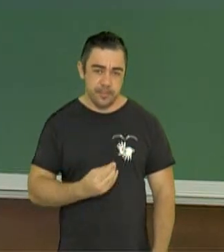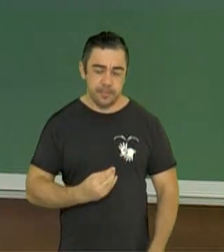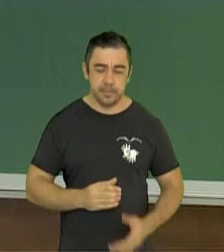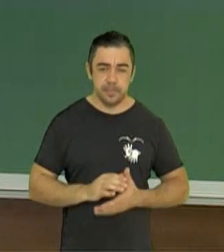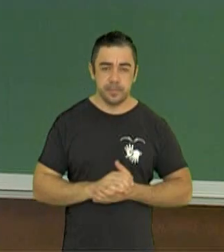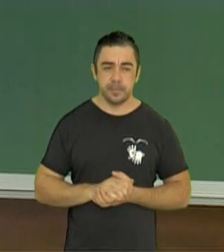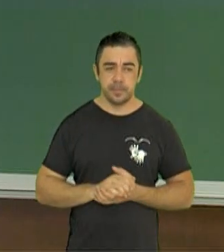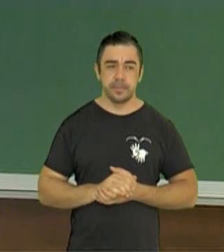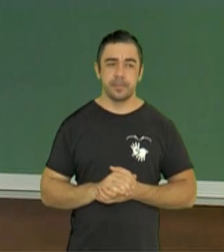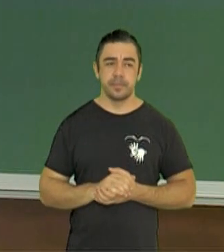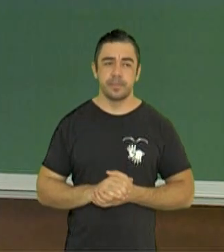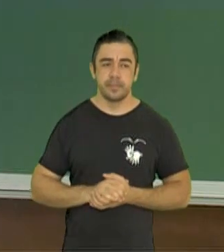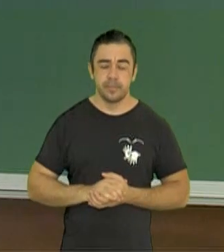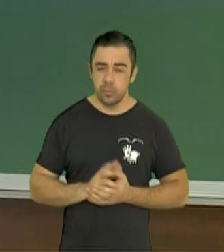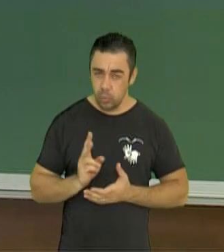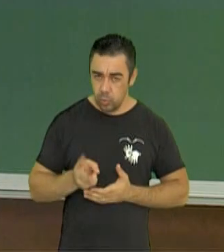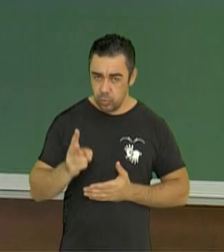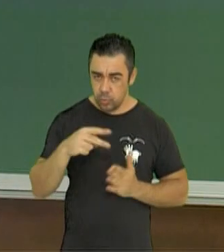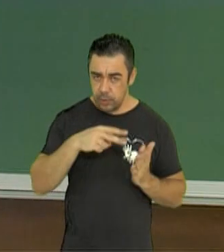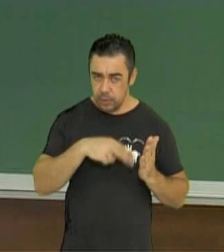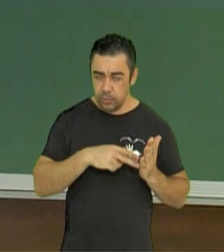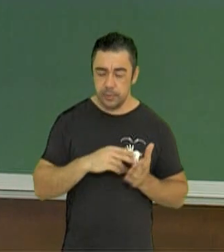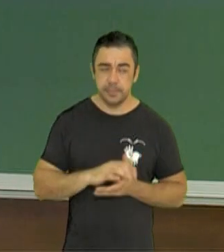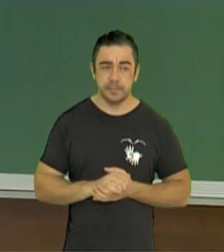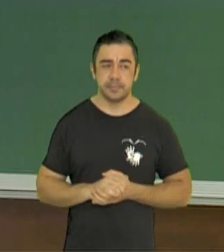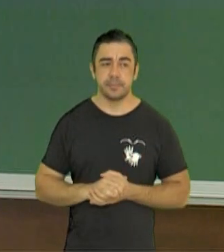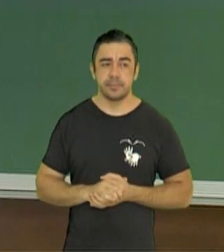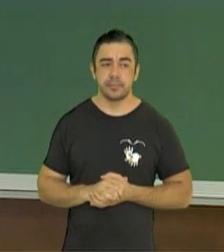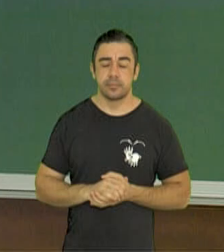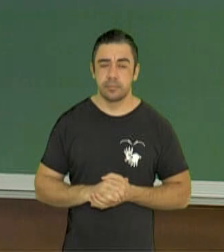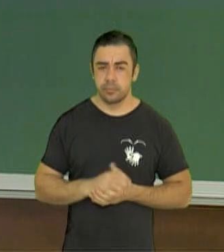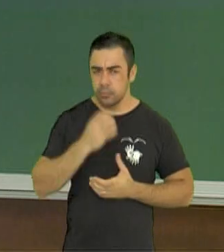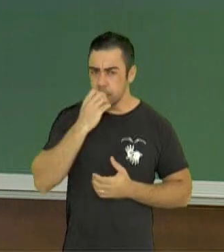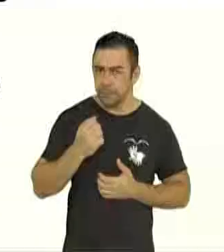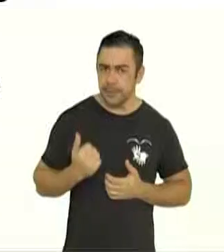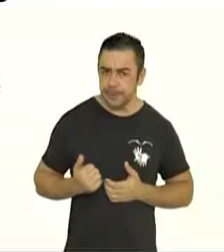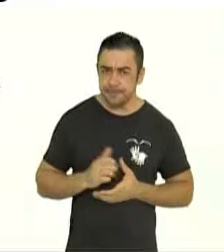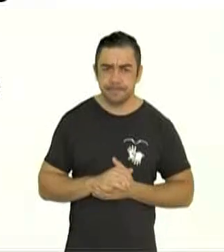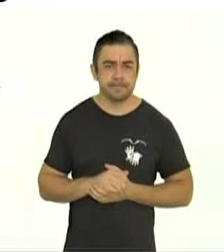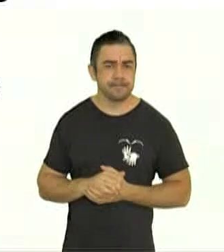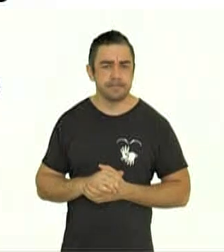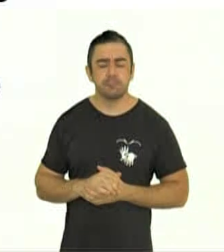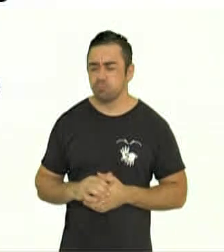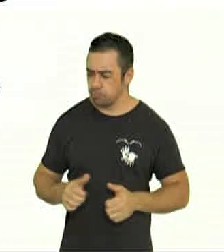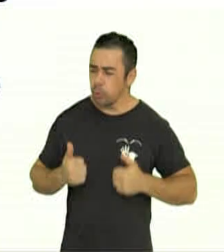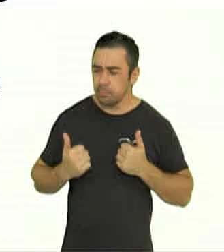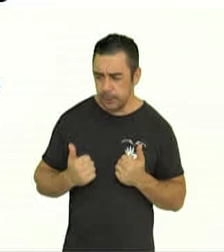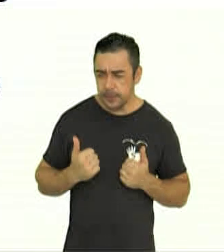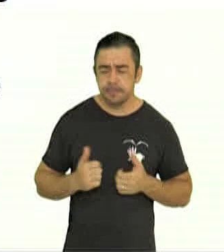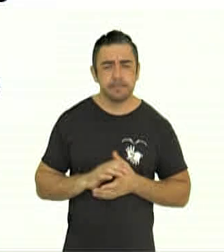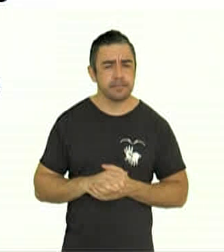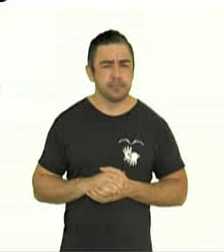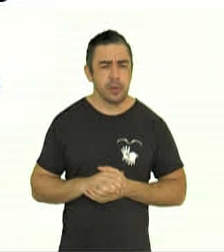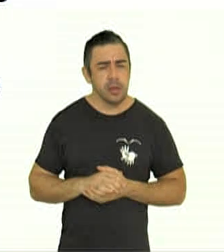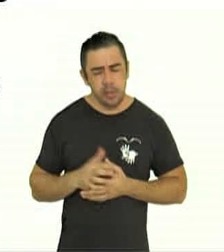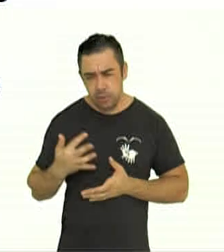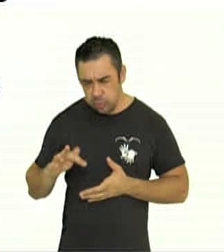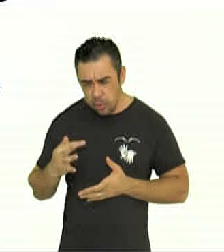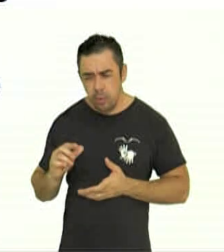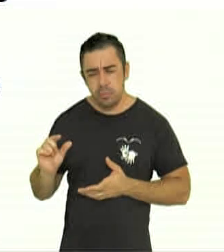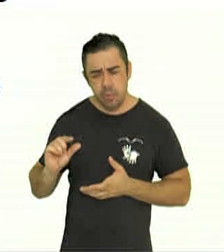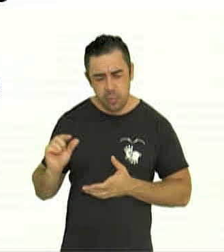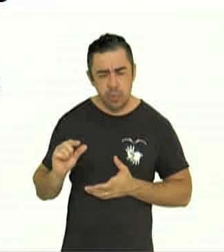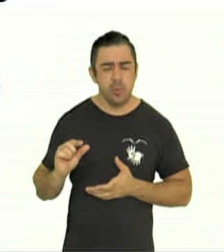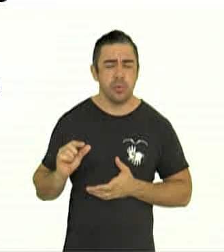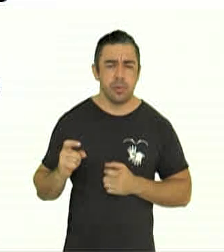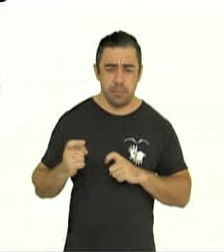lá? Vamos ler mais um trechinho. Tudo bem? Tudo bem, ela diz. Um pouco dolorida ainda.